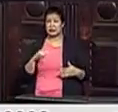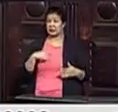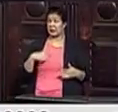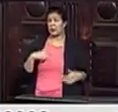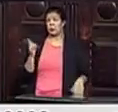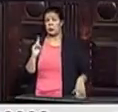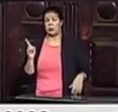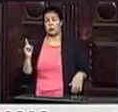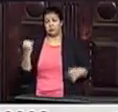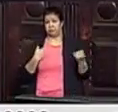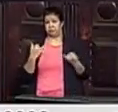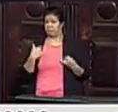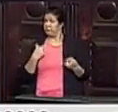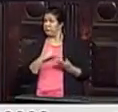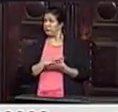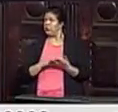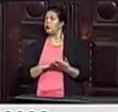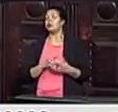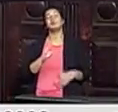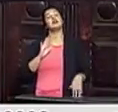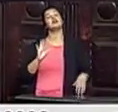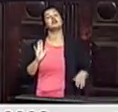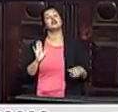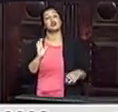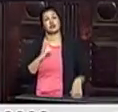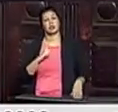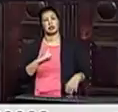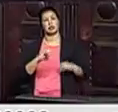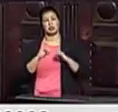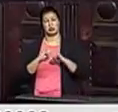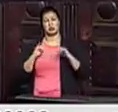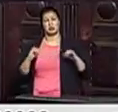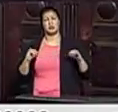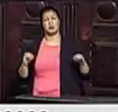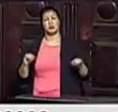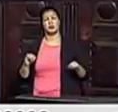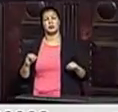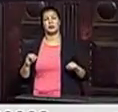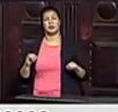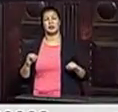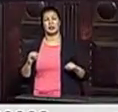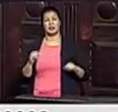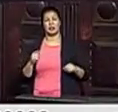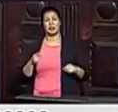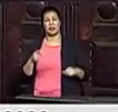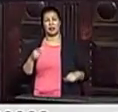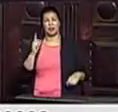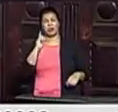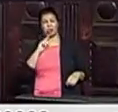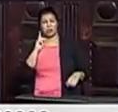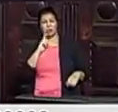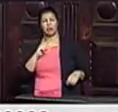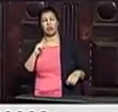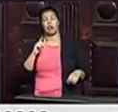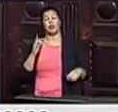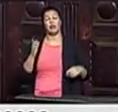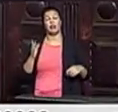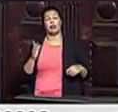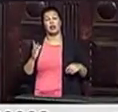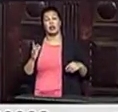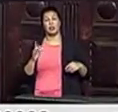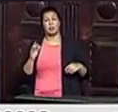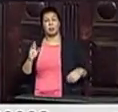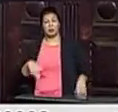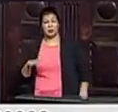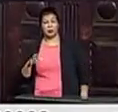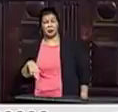2. Vi campanhas absolutamente pertinentes, né?